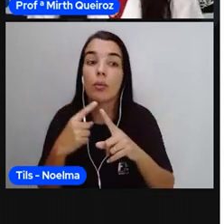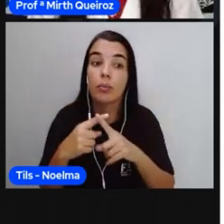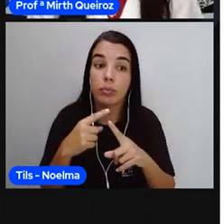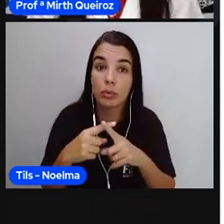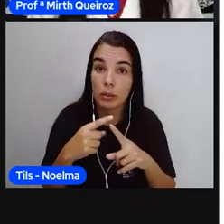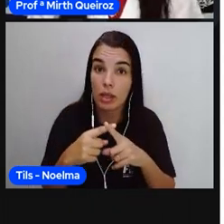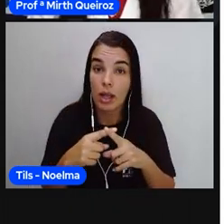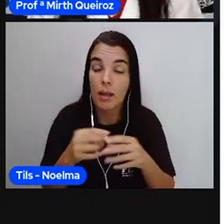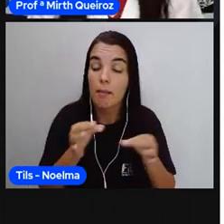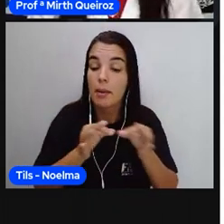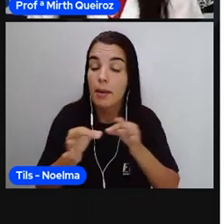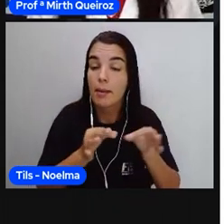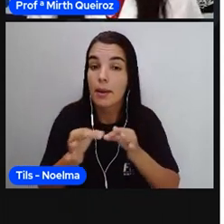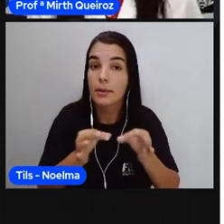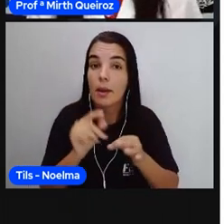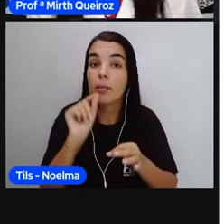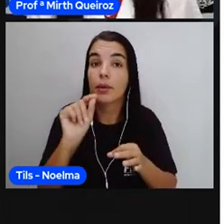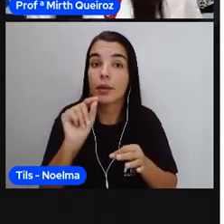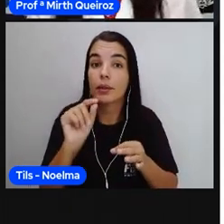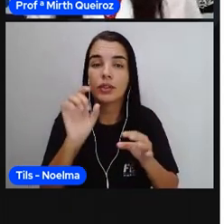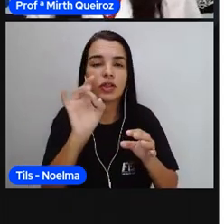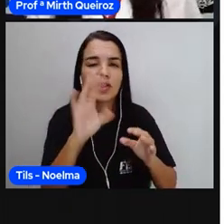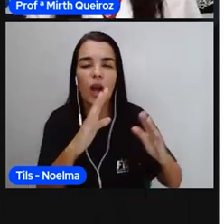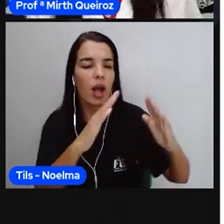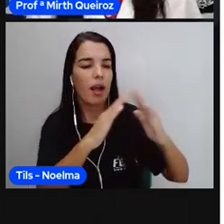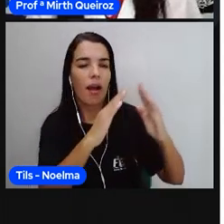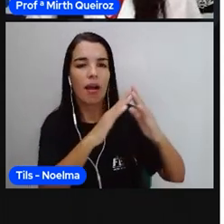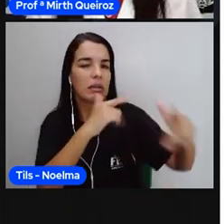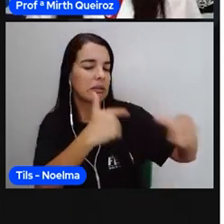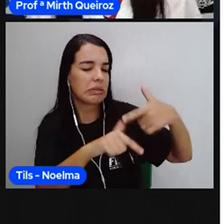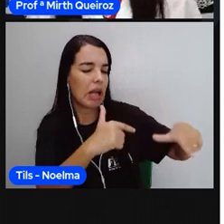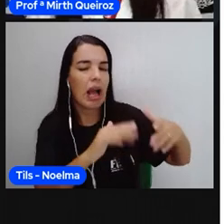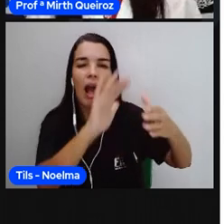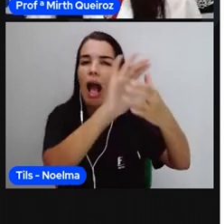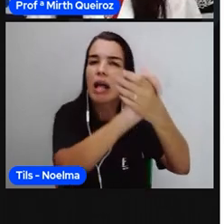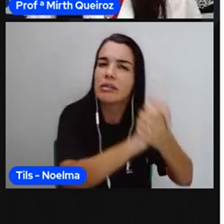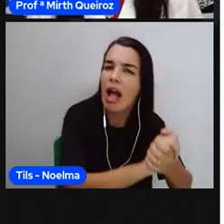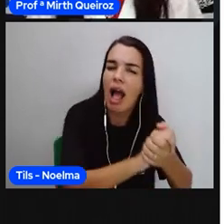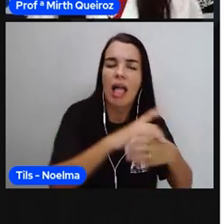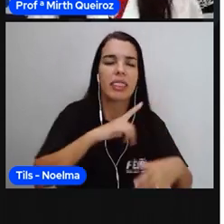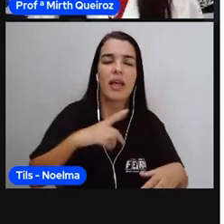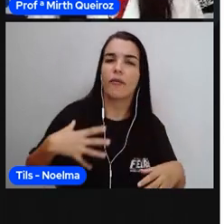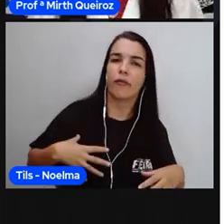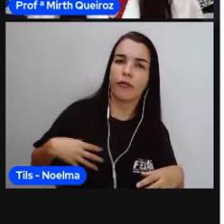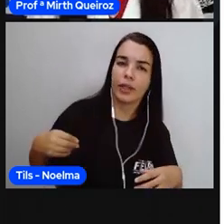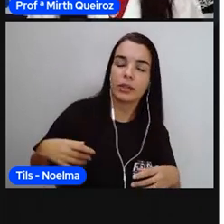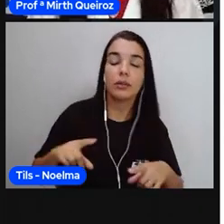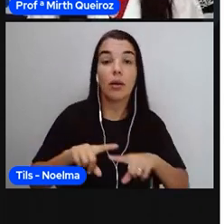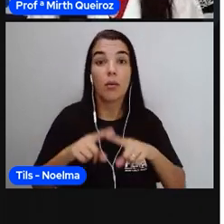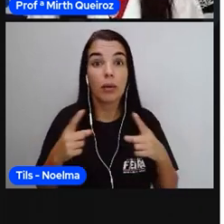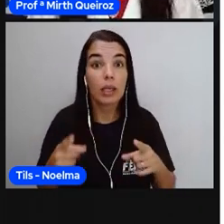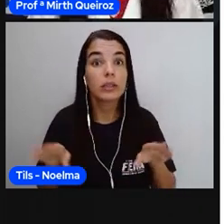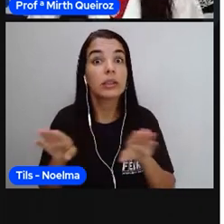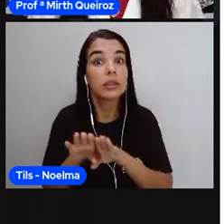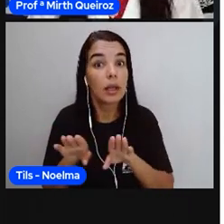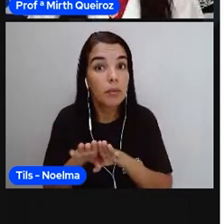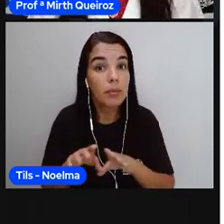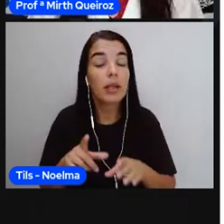seria essa preparação somente para o casamento, para ter filhos, né? Mas